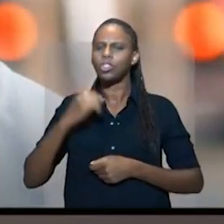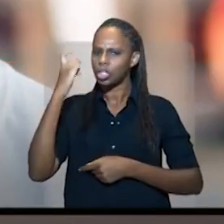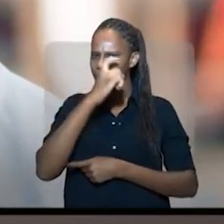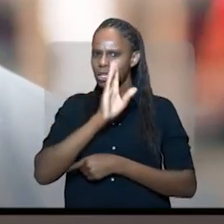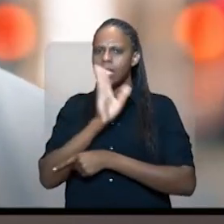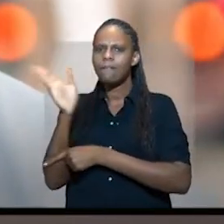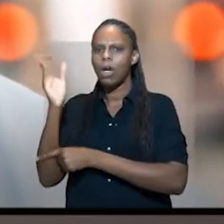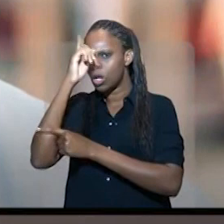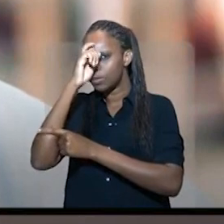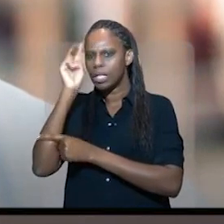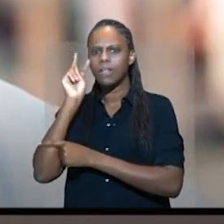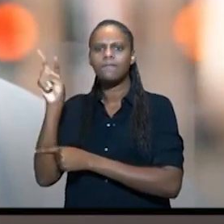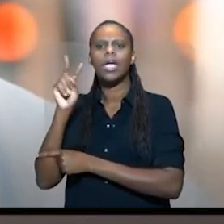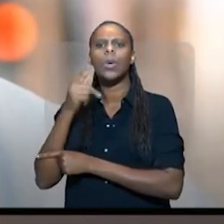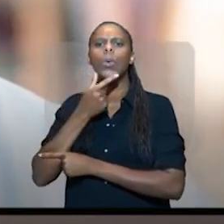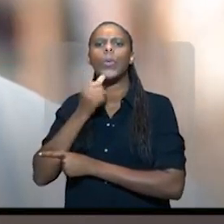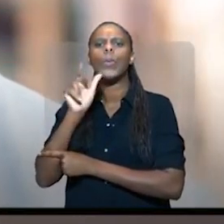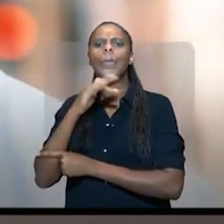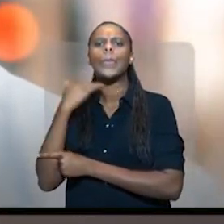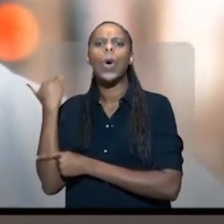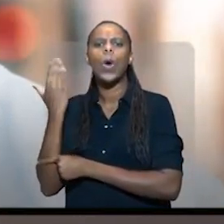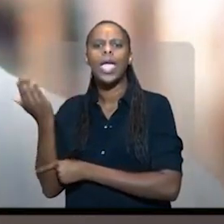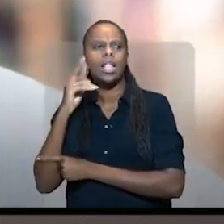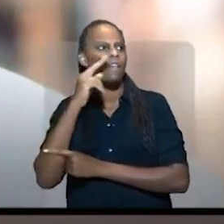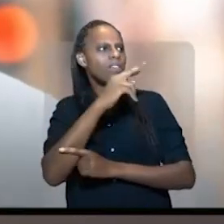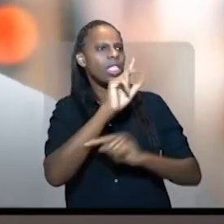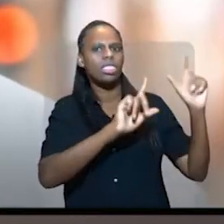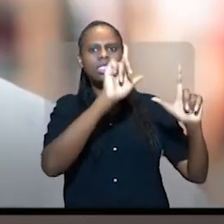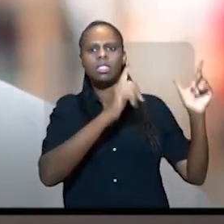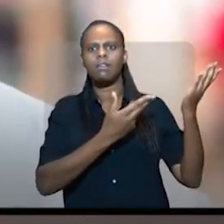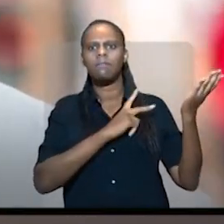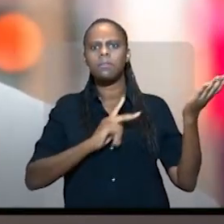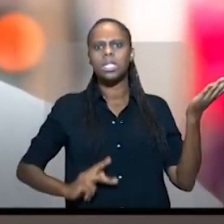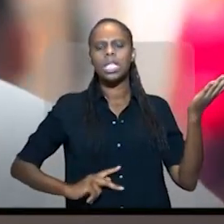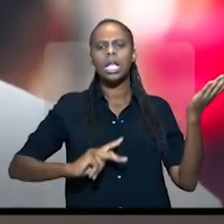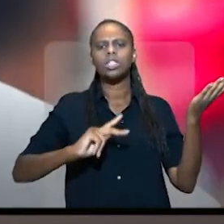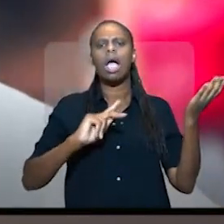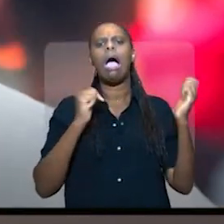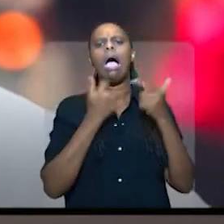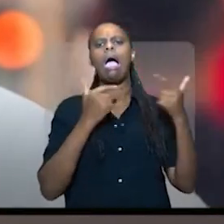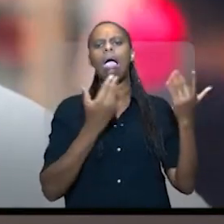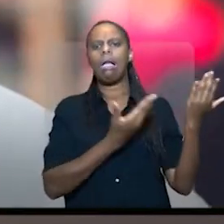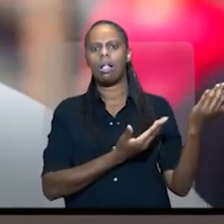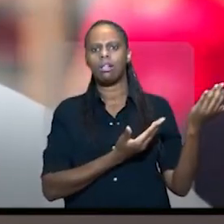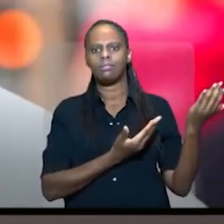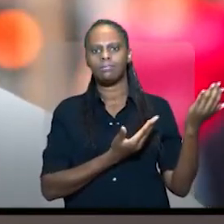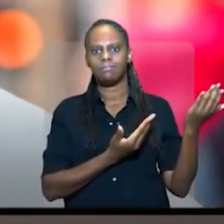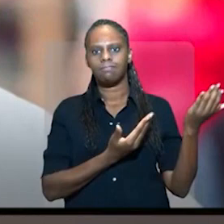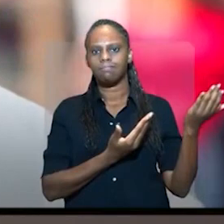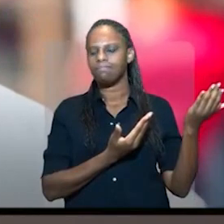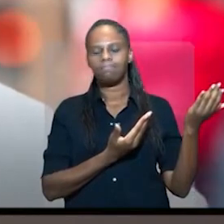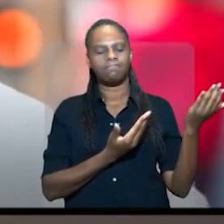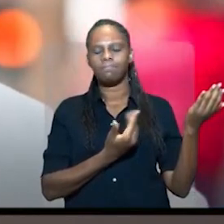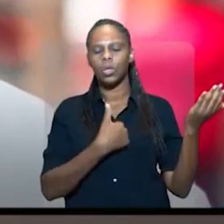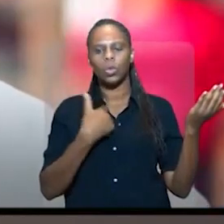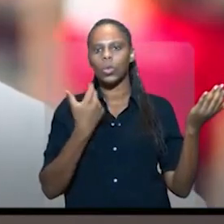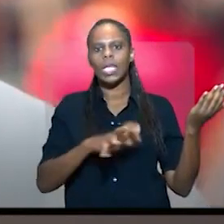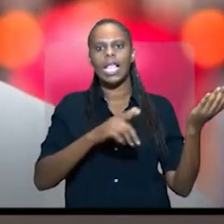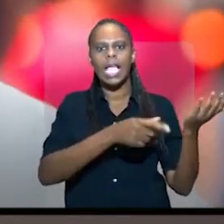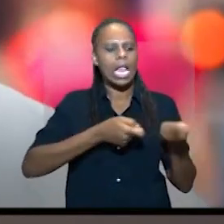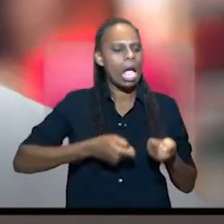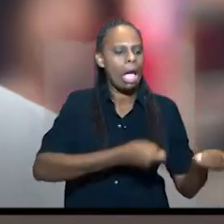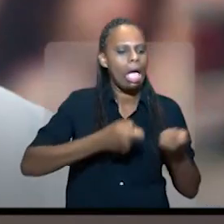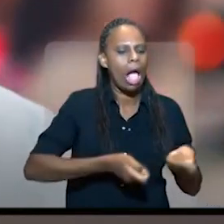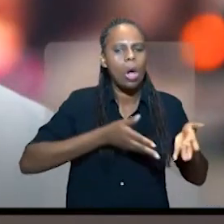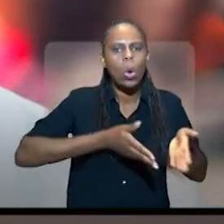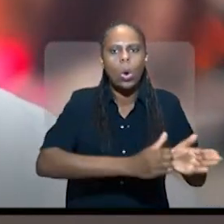É duro você ir no hospital e ver seu irmão falecendo. E você chegar na televisão e ver um presidente desdenhar da situação. Eu não queria que ele